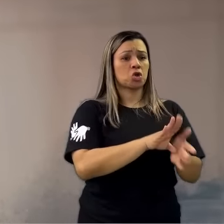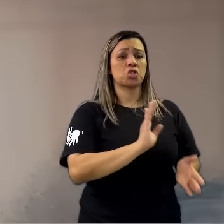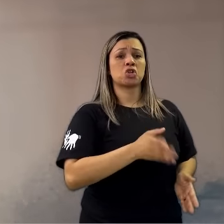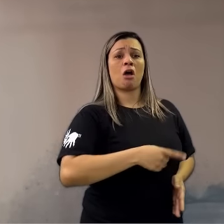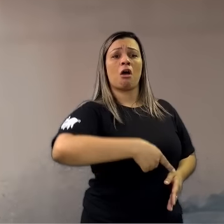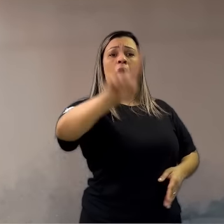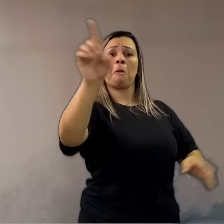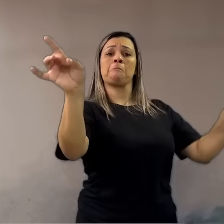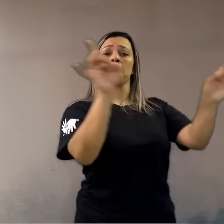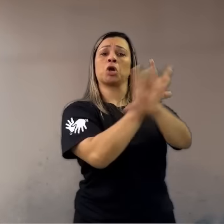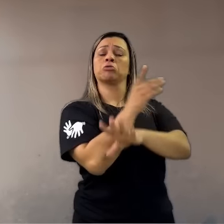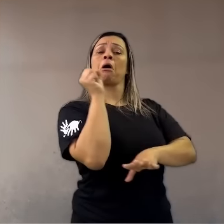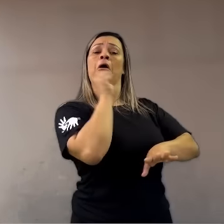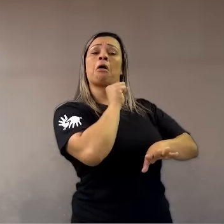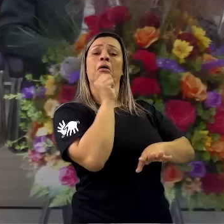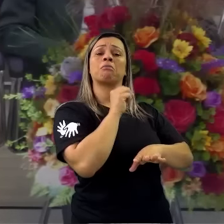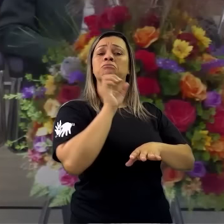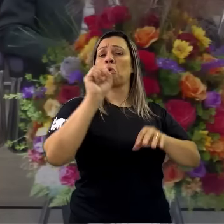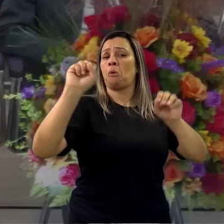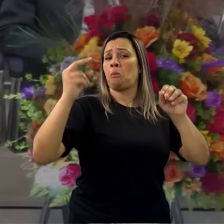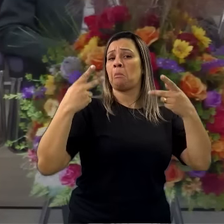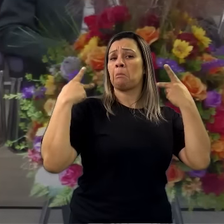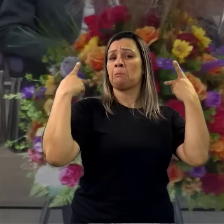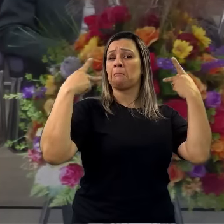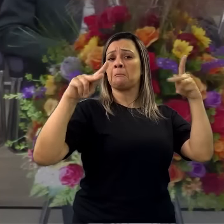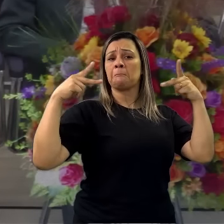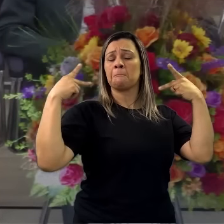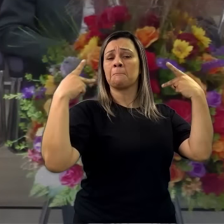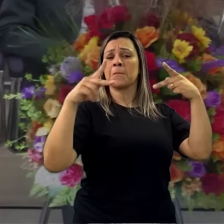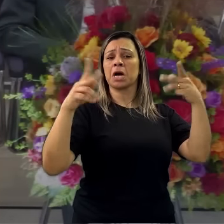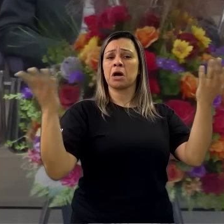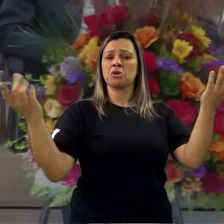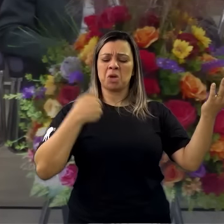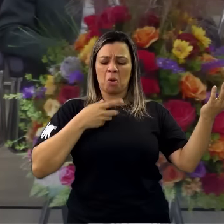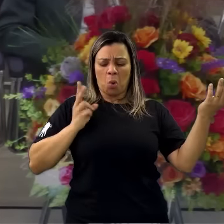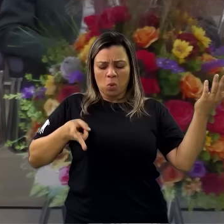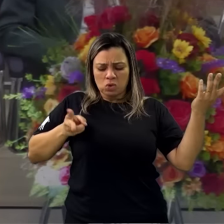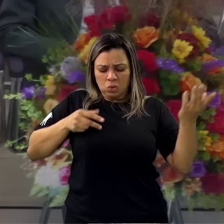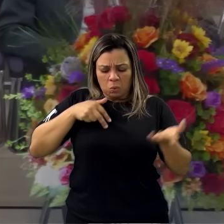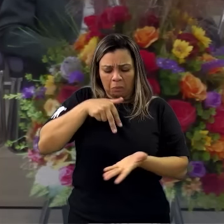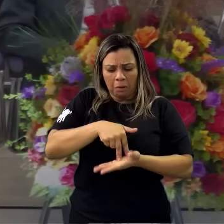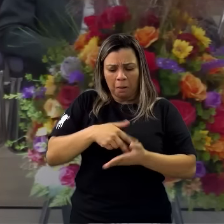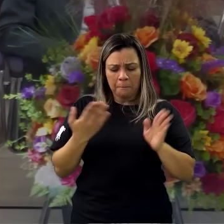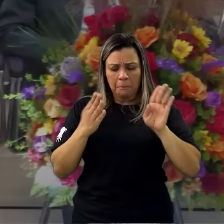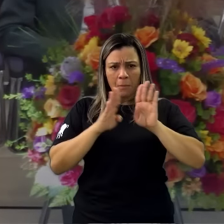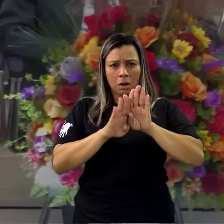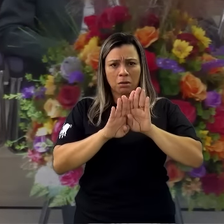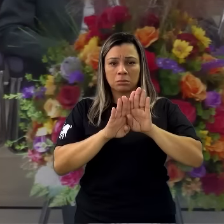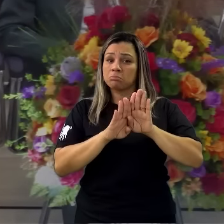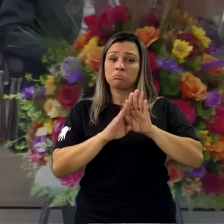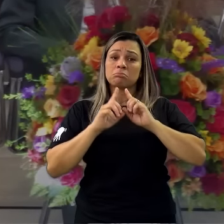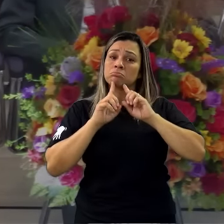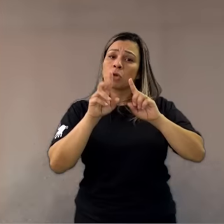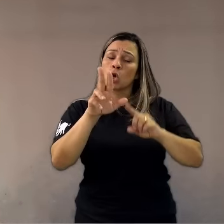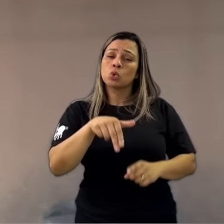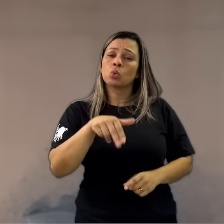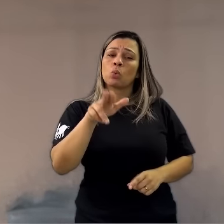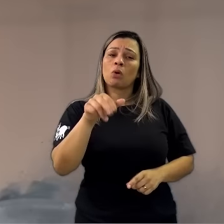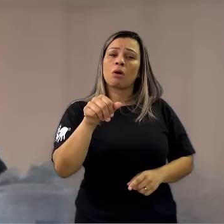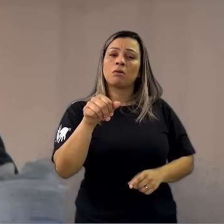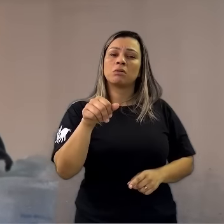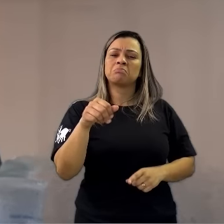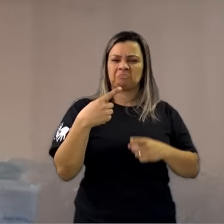deixar na porta mesmo lá mas não quer dizer que quem tá no altar é maior do que quem tá na porta eu tô sentindo uma graça de